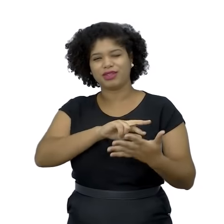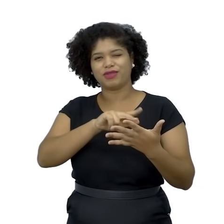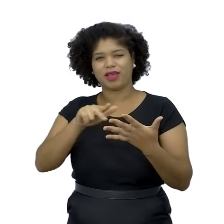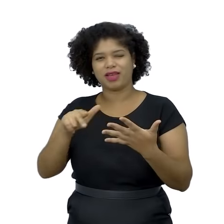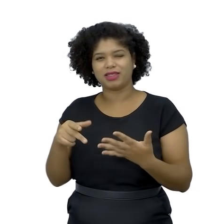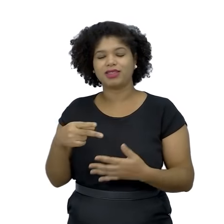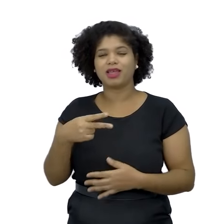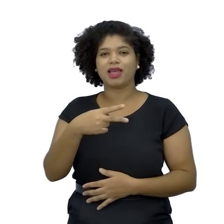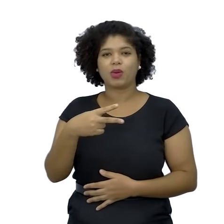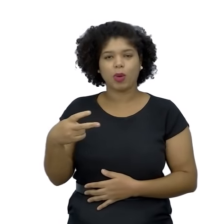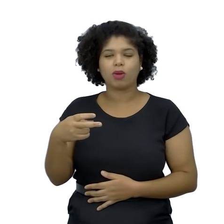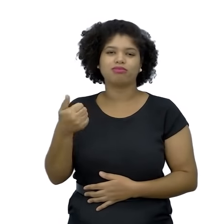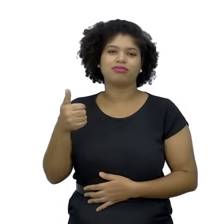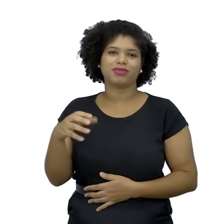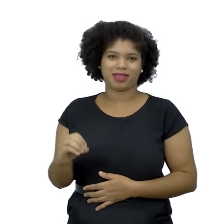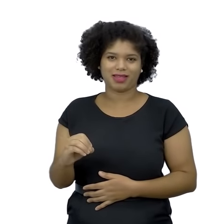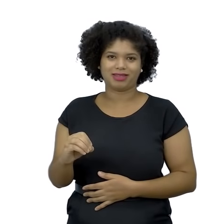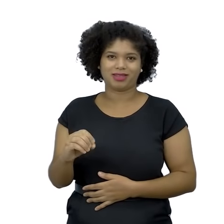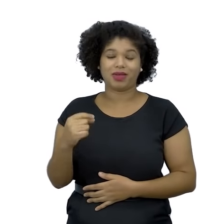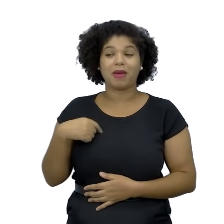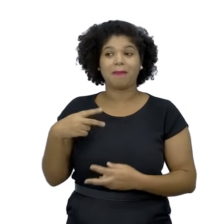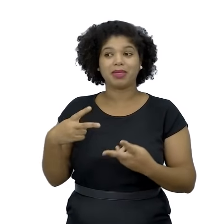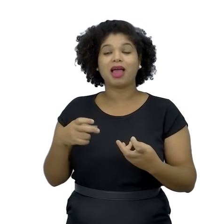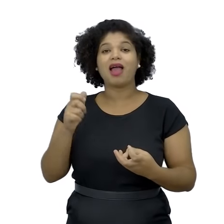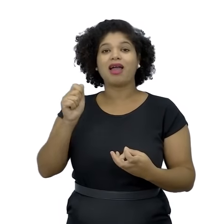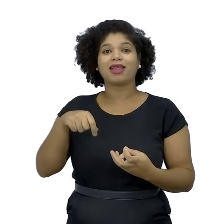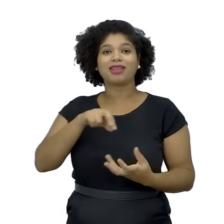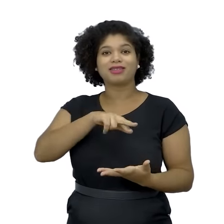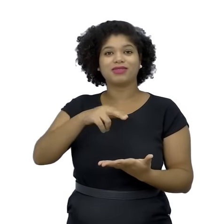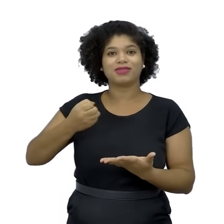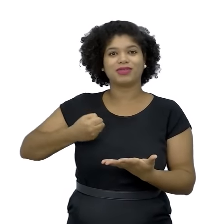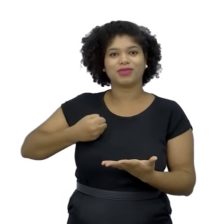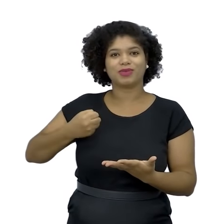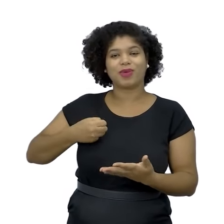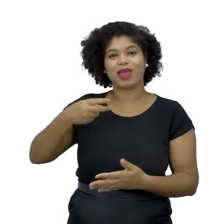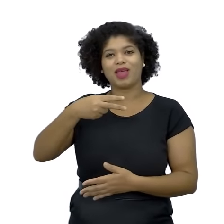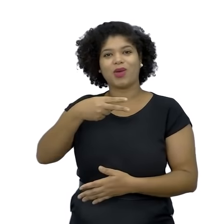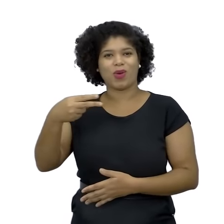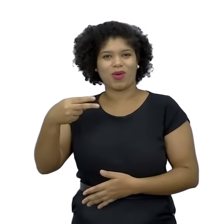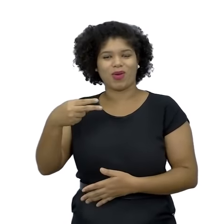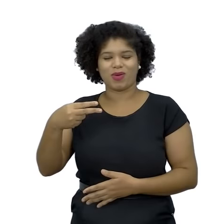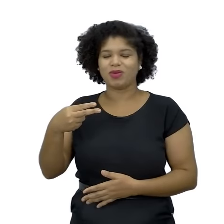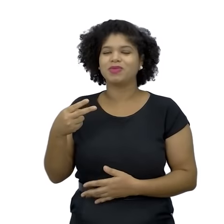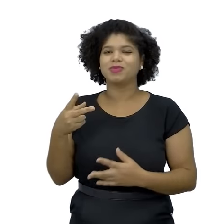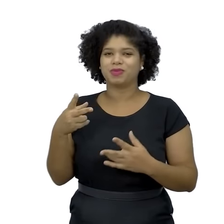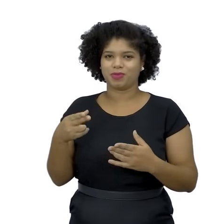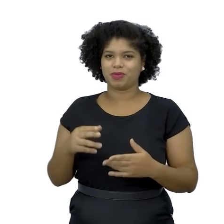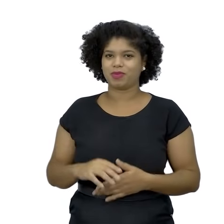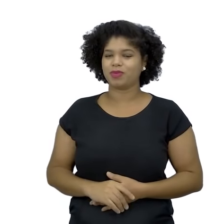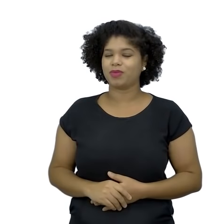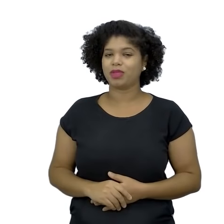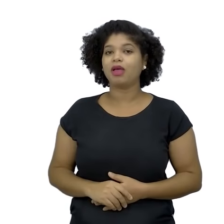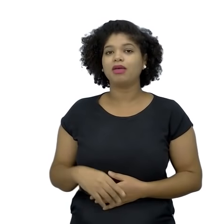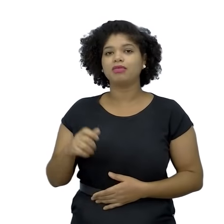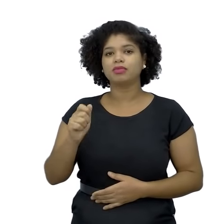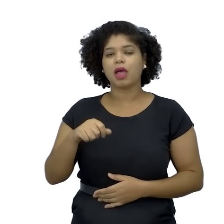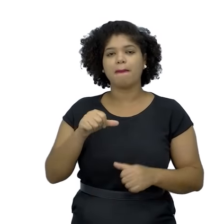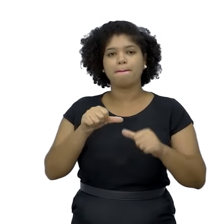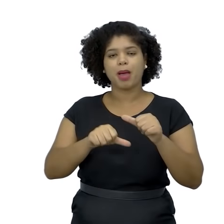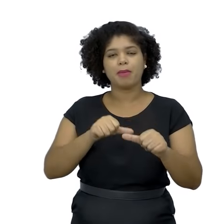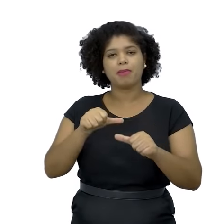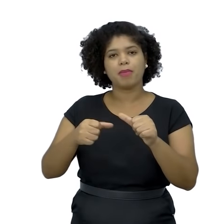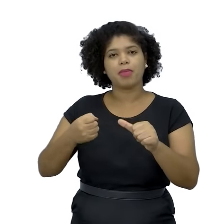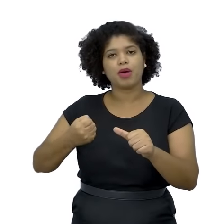se diminui um valor numérico em uma das parcelas, se amplia exatamente esse valor, esse